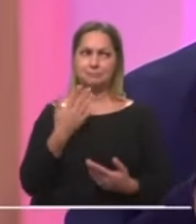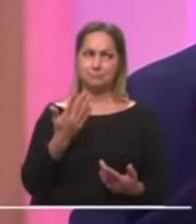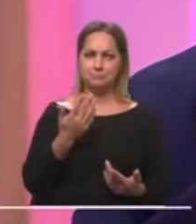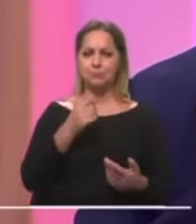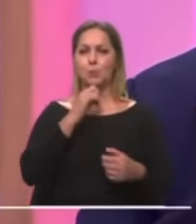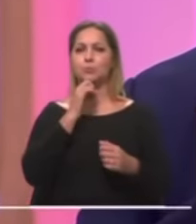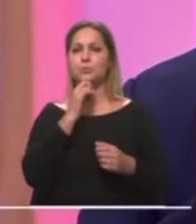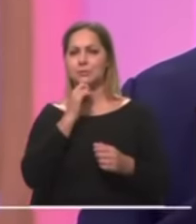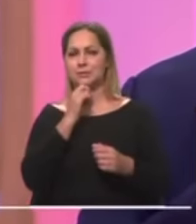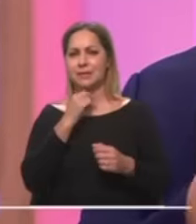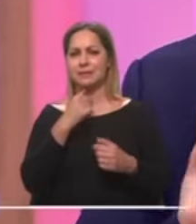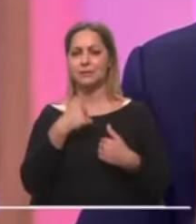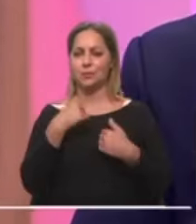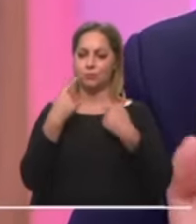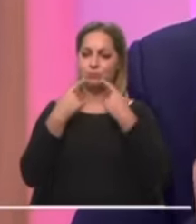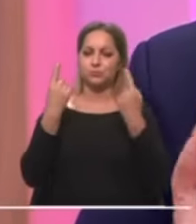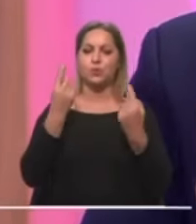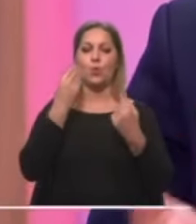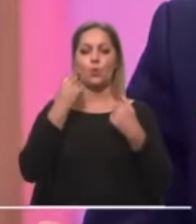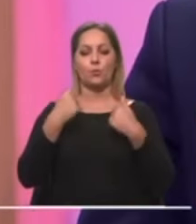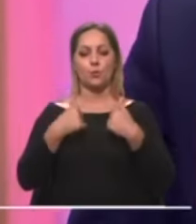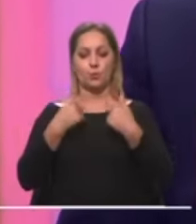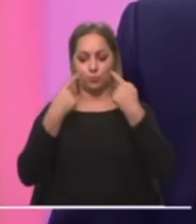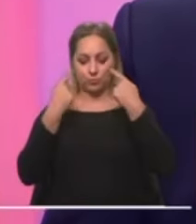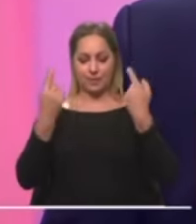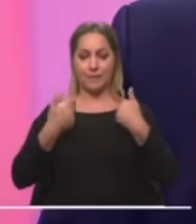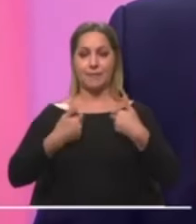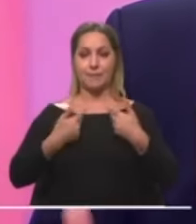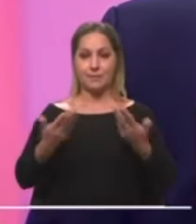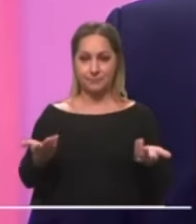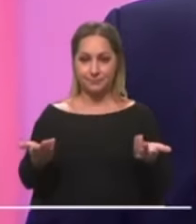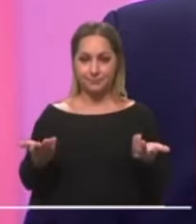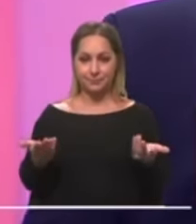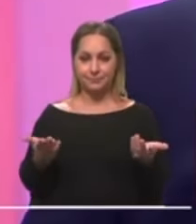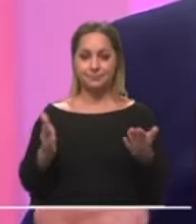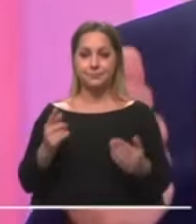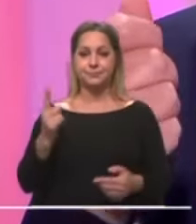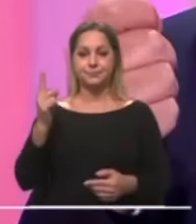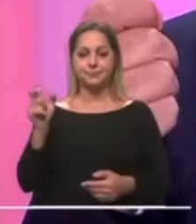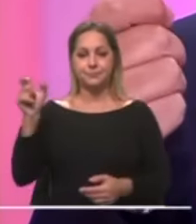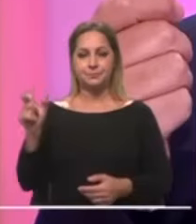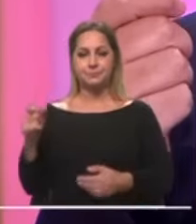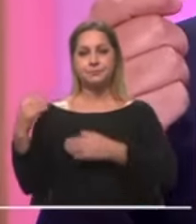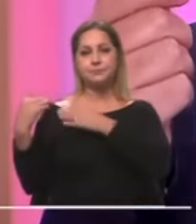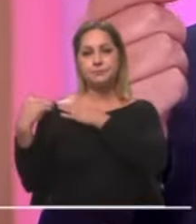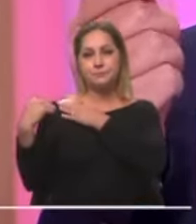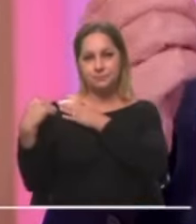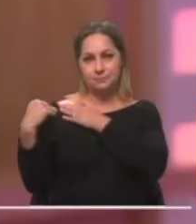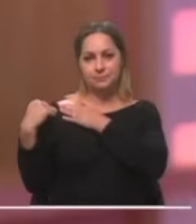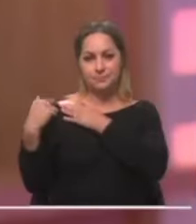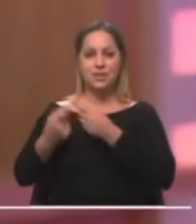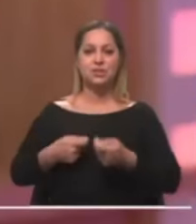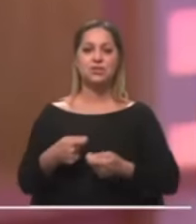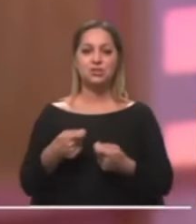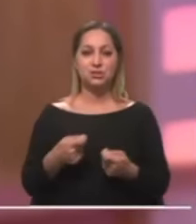nas empresas mas como é que tu te vendes como é que podes vender não é pá o artista tem que ter um Manager sim se não tiver um Manager não tá à altura de qualquer